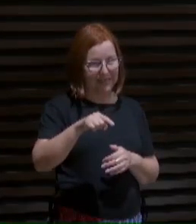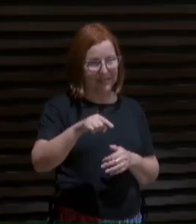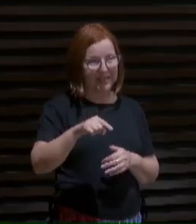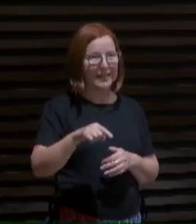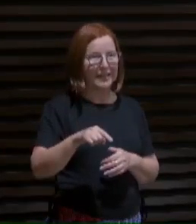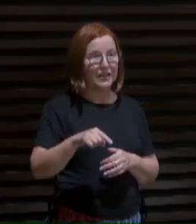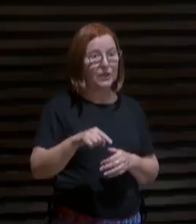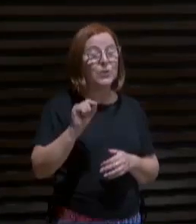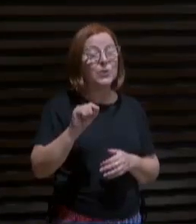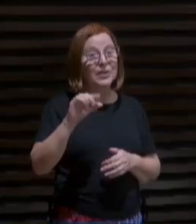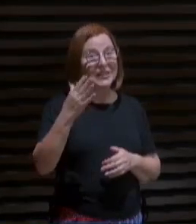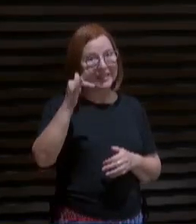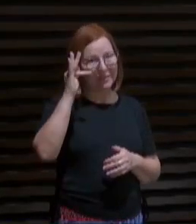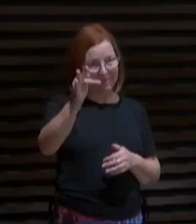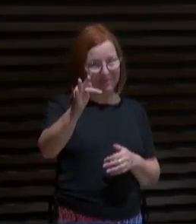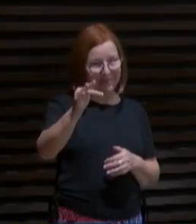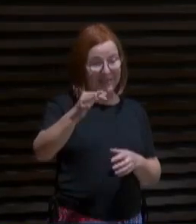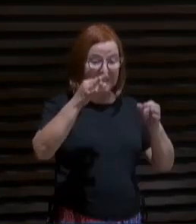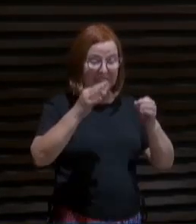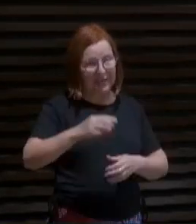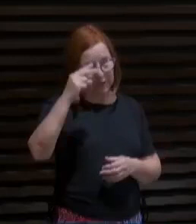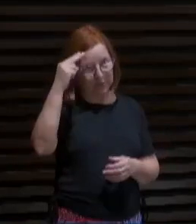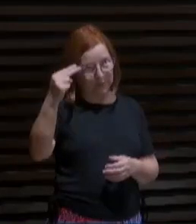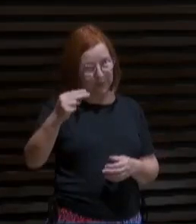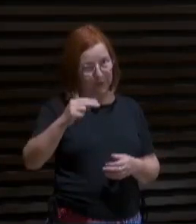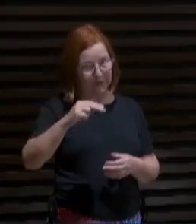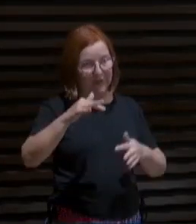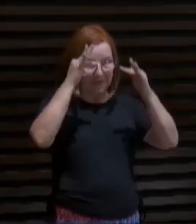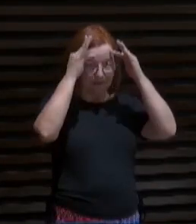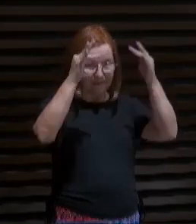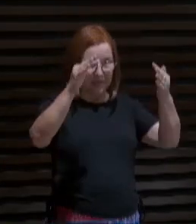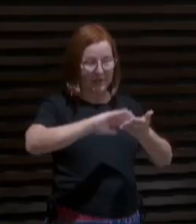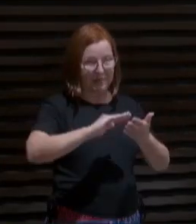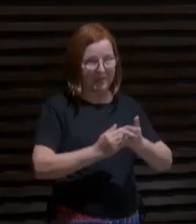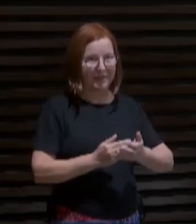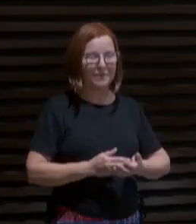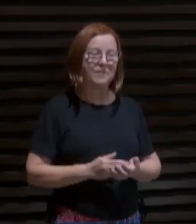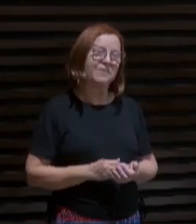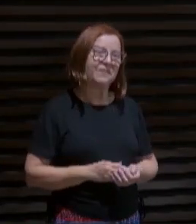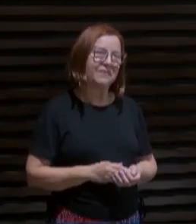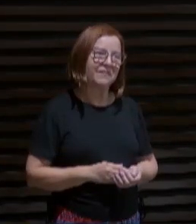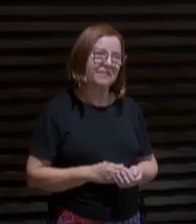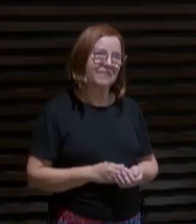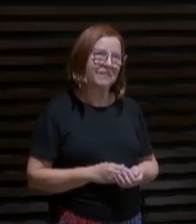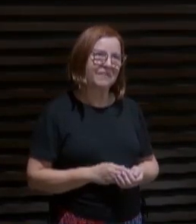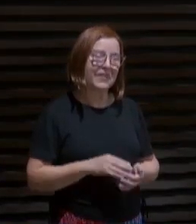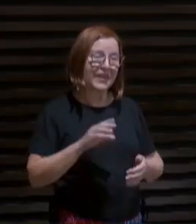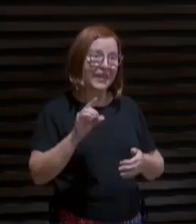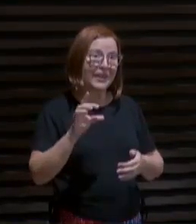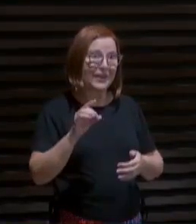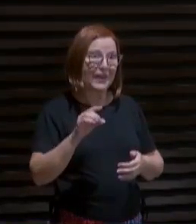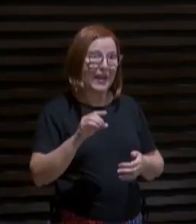e fiel a interpretação. E ninguém melhor do que a pedra para fazer toda